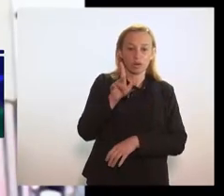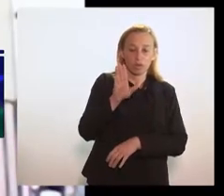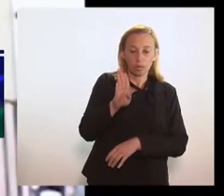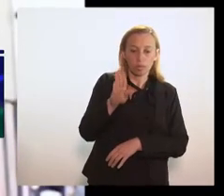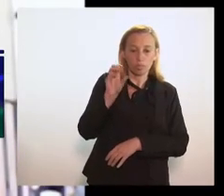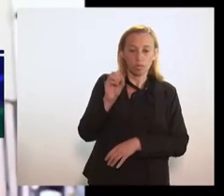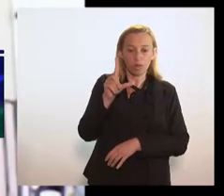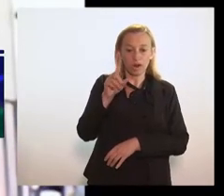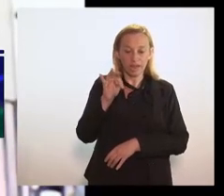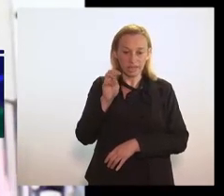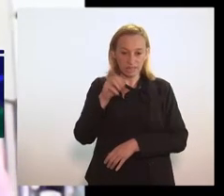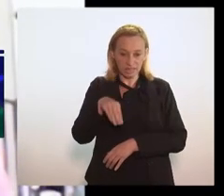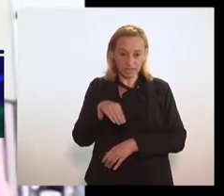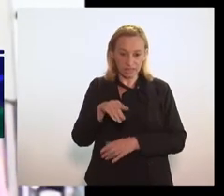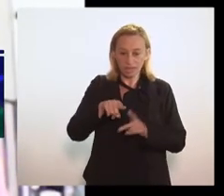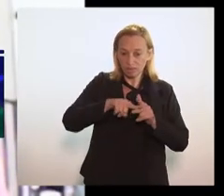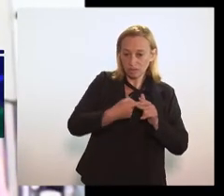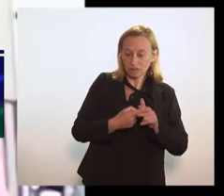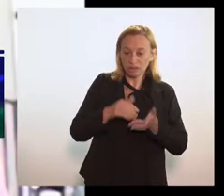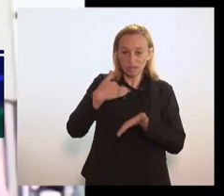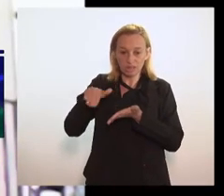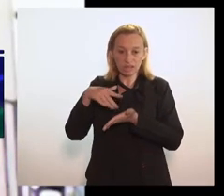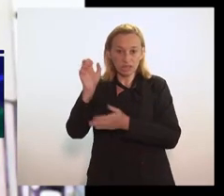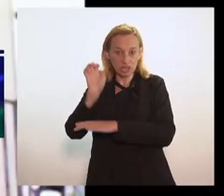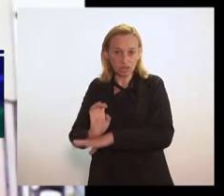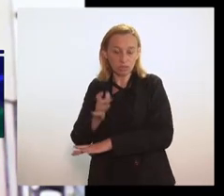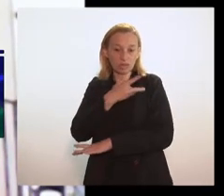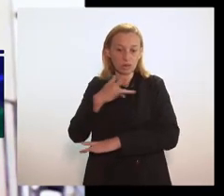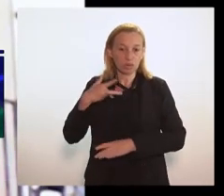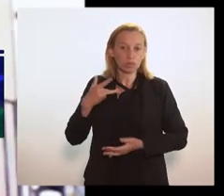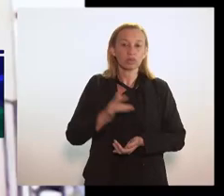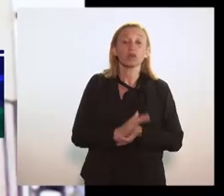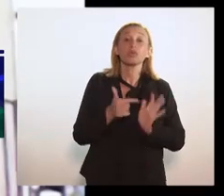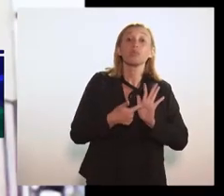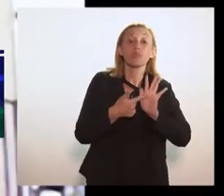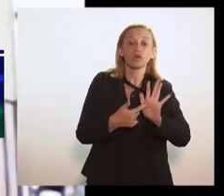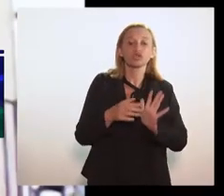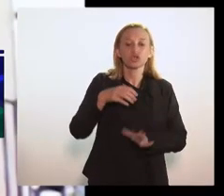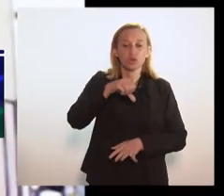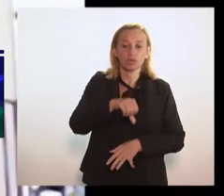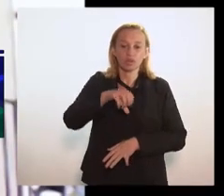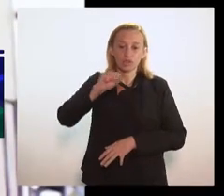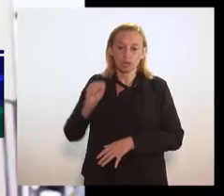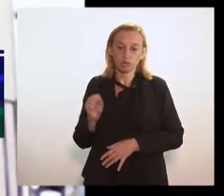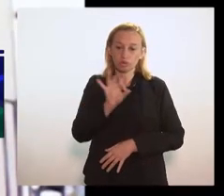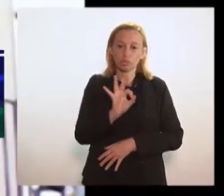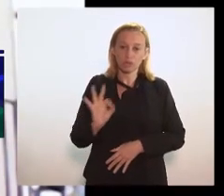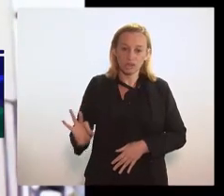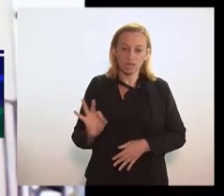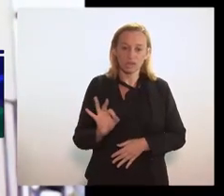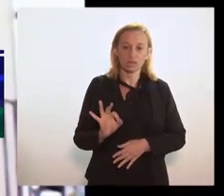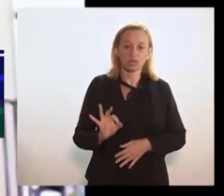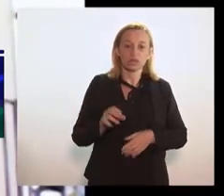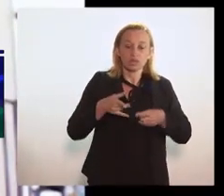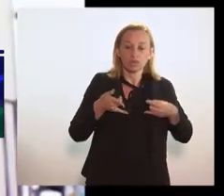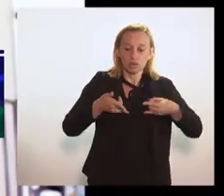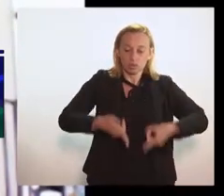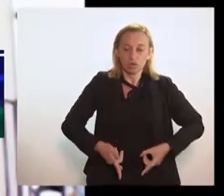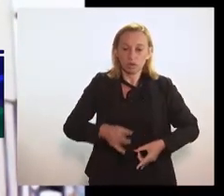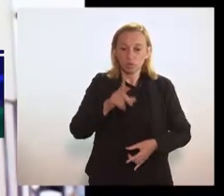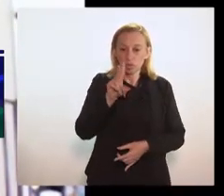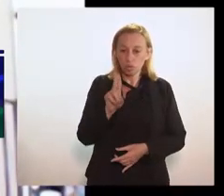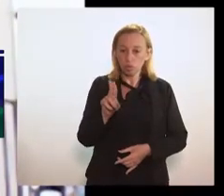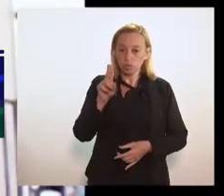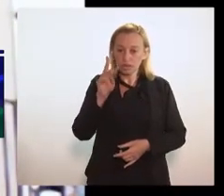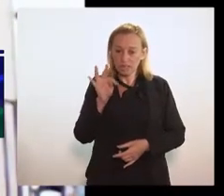da Superintendência de Regulação da Secretaria Estadual de Saúde, que mostra que 98% dos leitos de UTI no